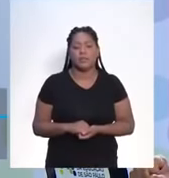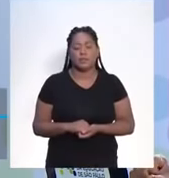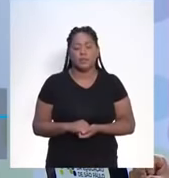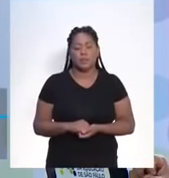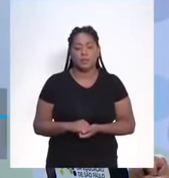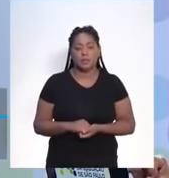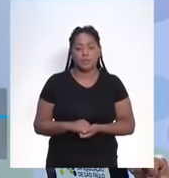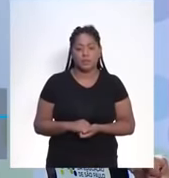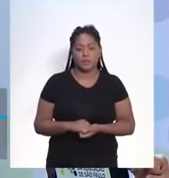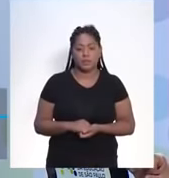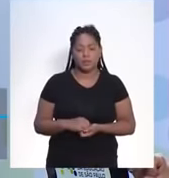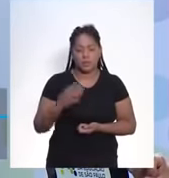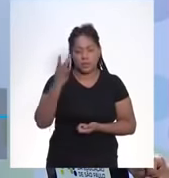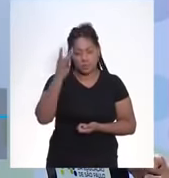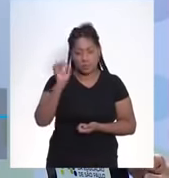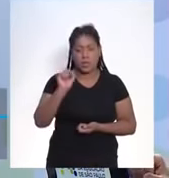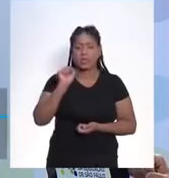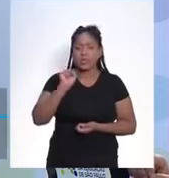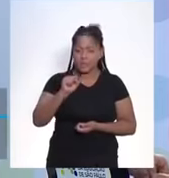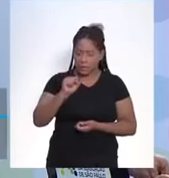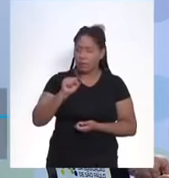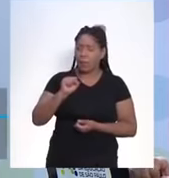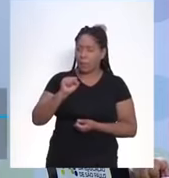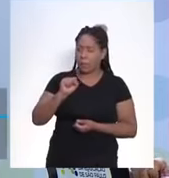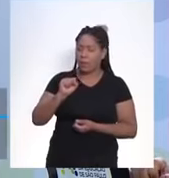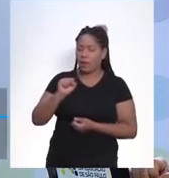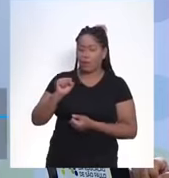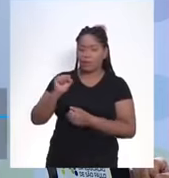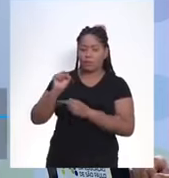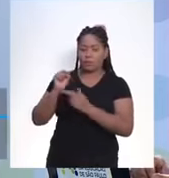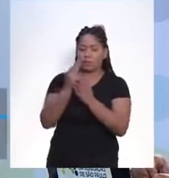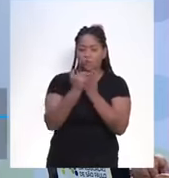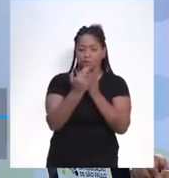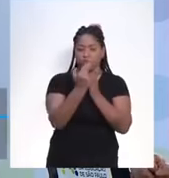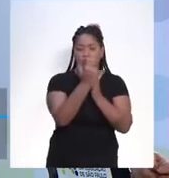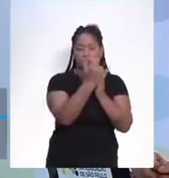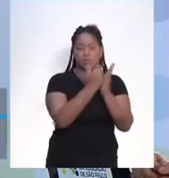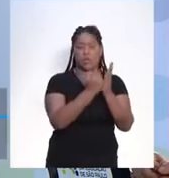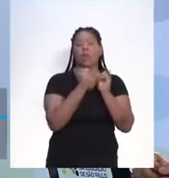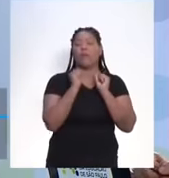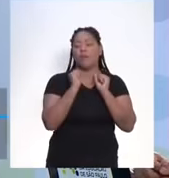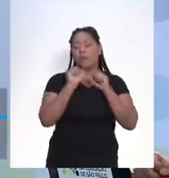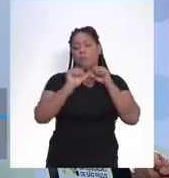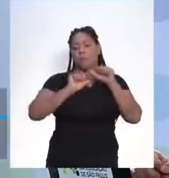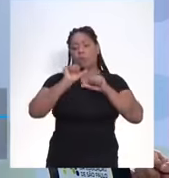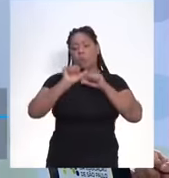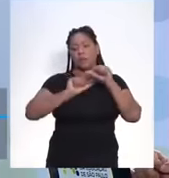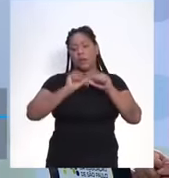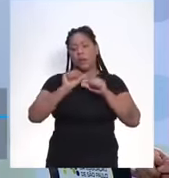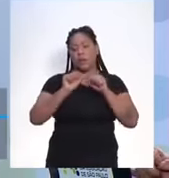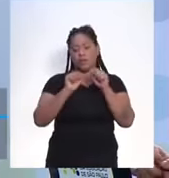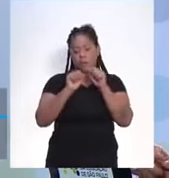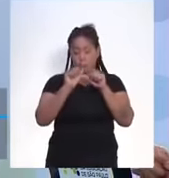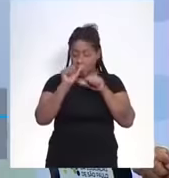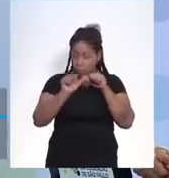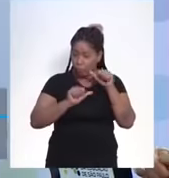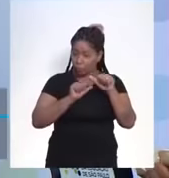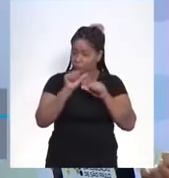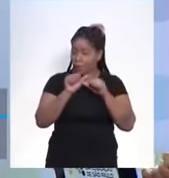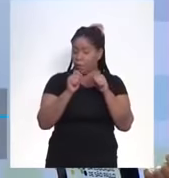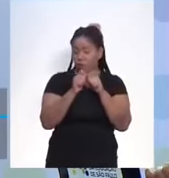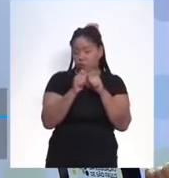Amanhã sim vai mudar essa imagem aí vai acontecer o que a gente chama de ampliação